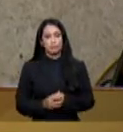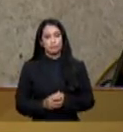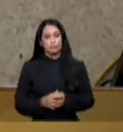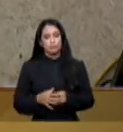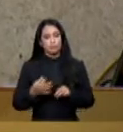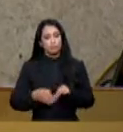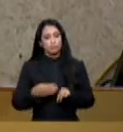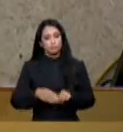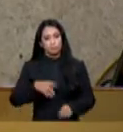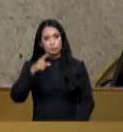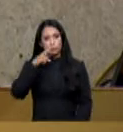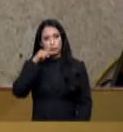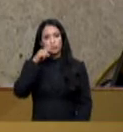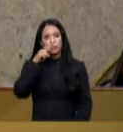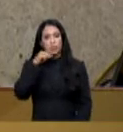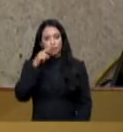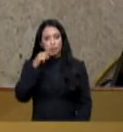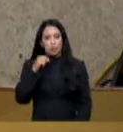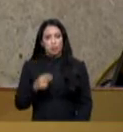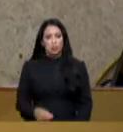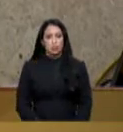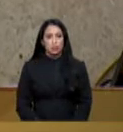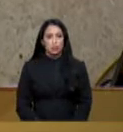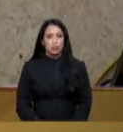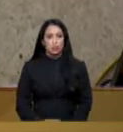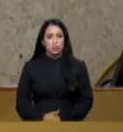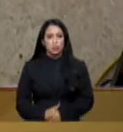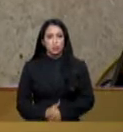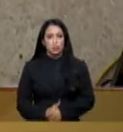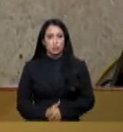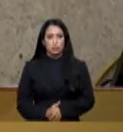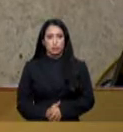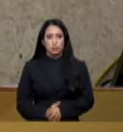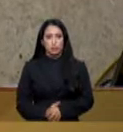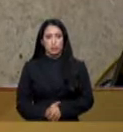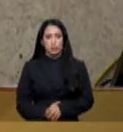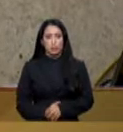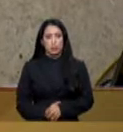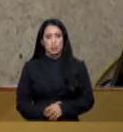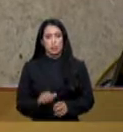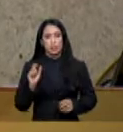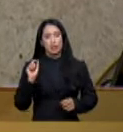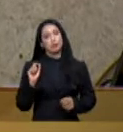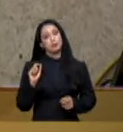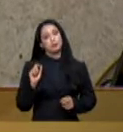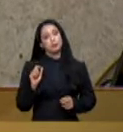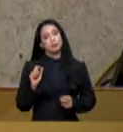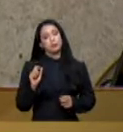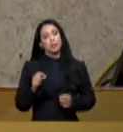Mendes, julgado pelo nosso Tribunal Pleno em